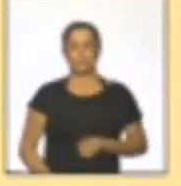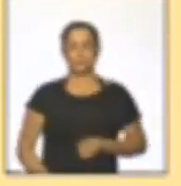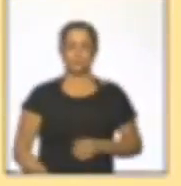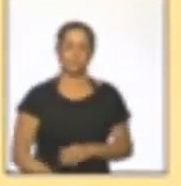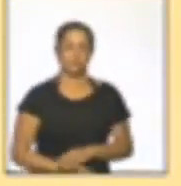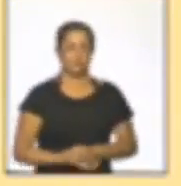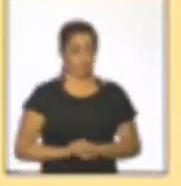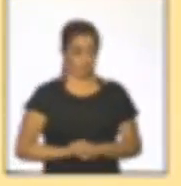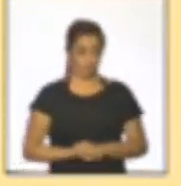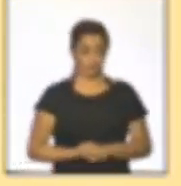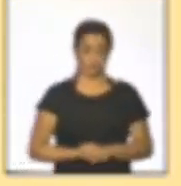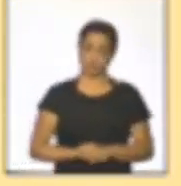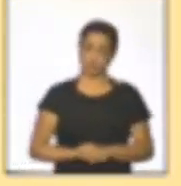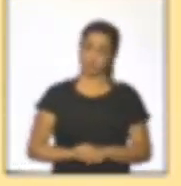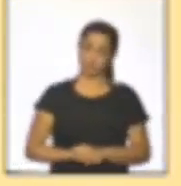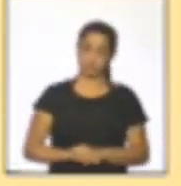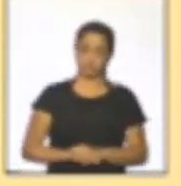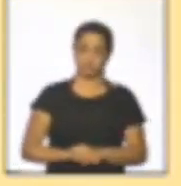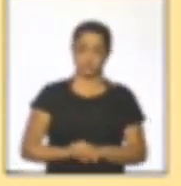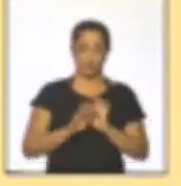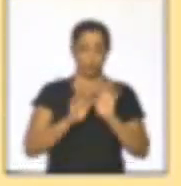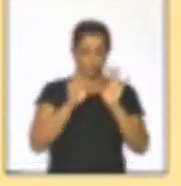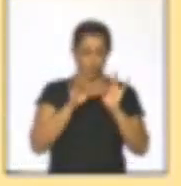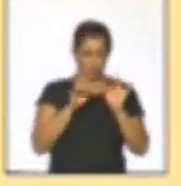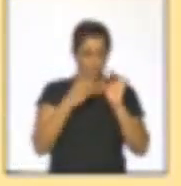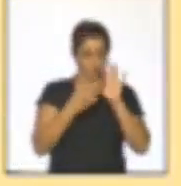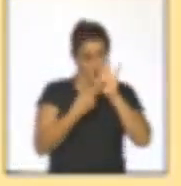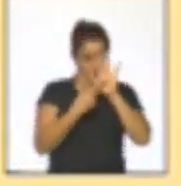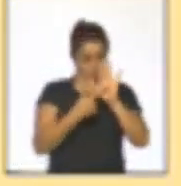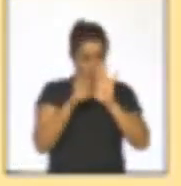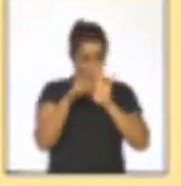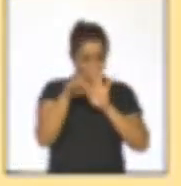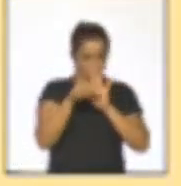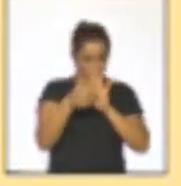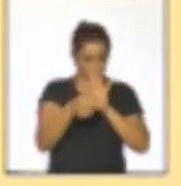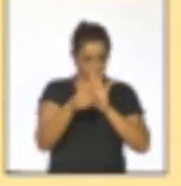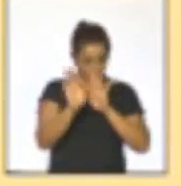No final, vou ter que mostrar o meu cubo montado aí para você, certo?